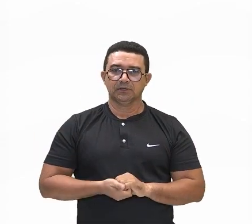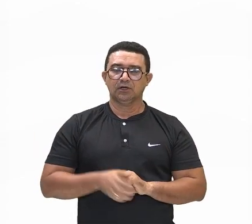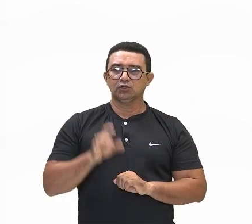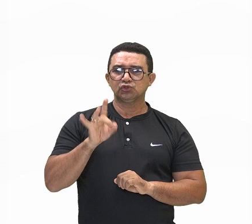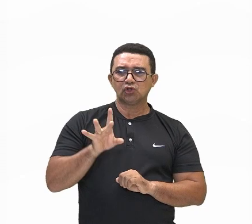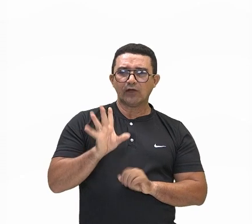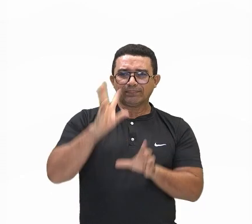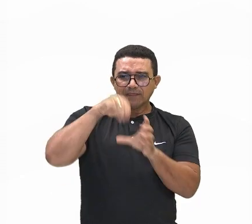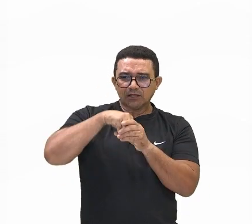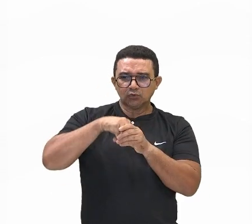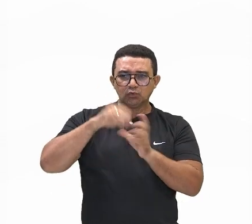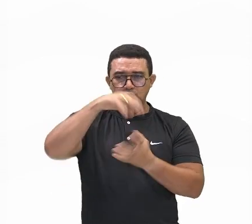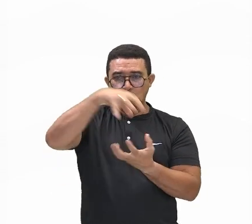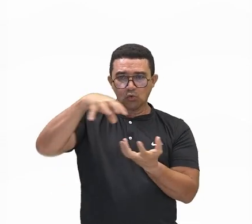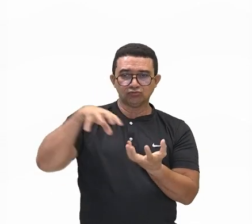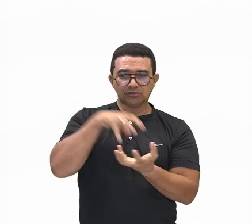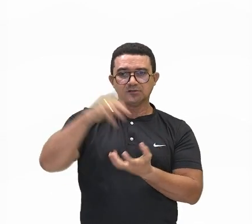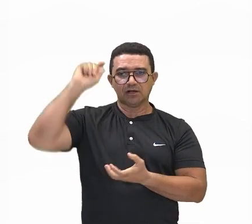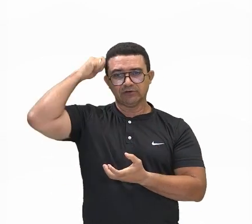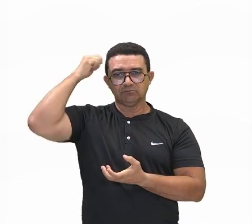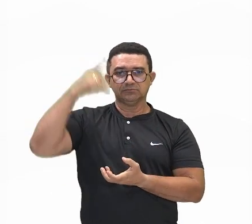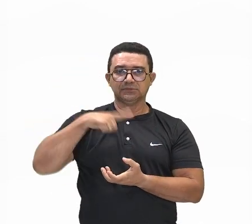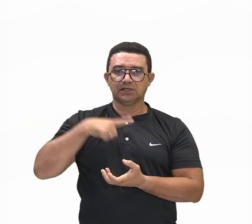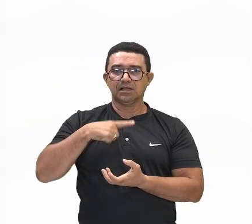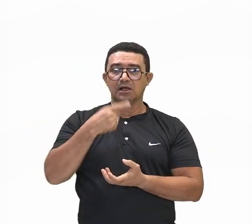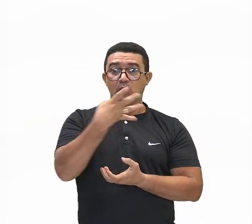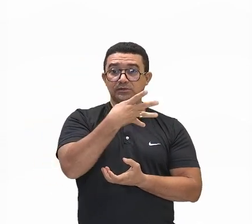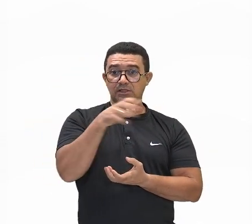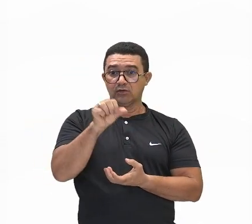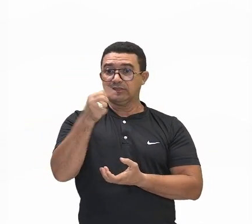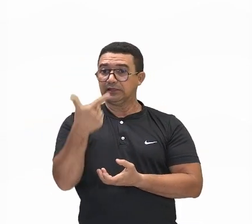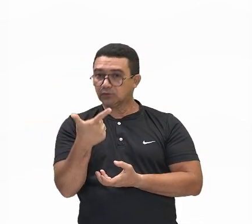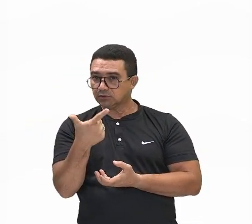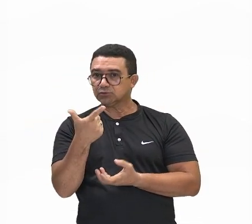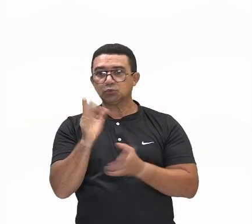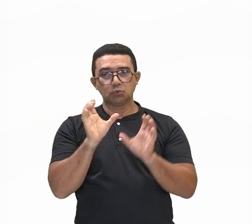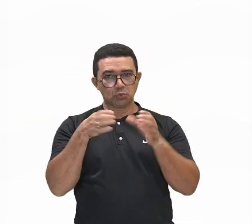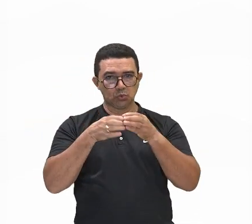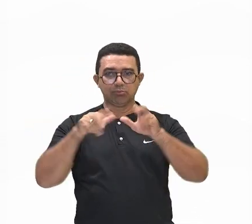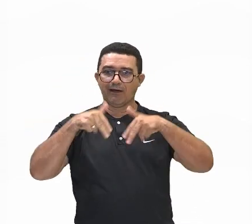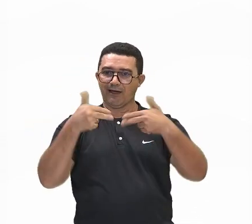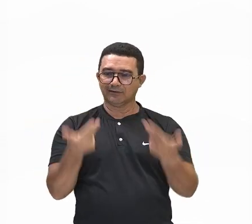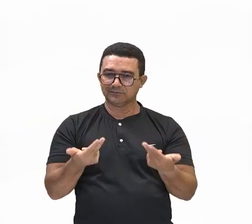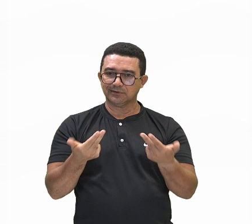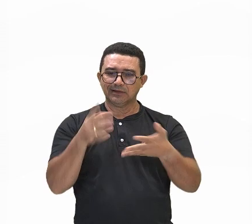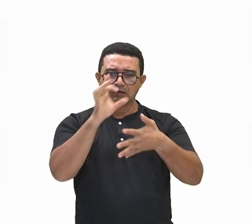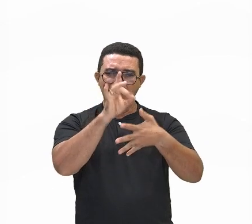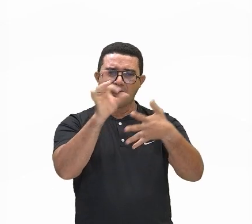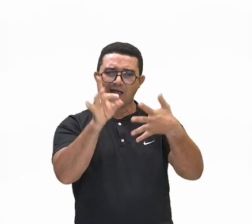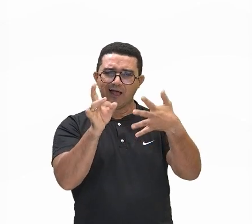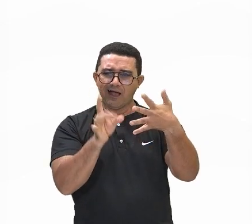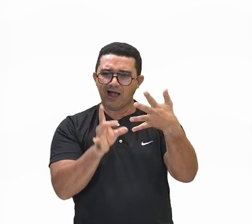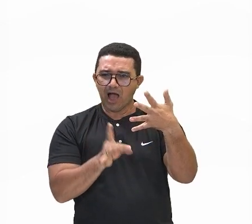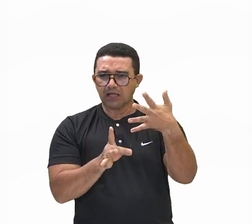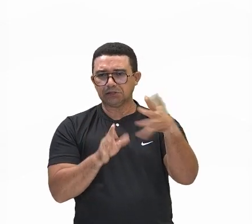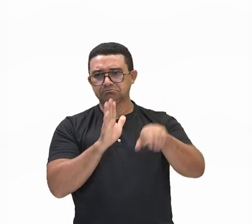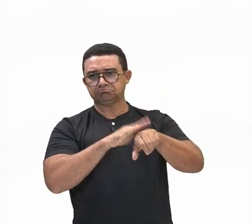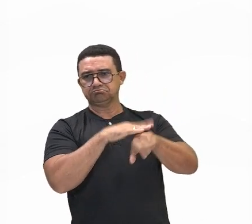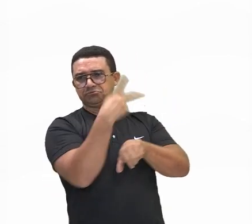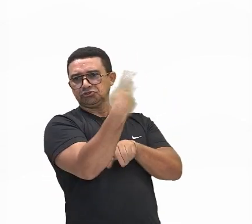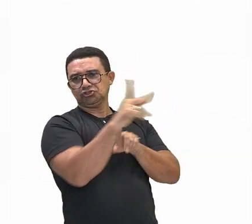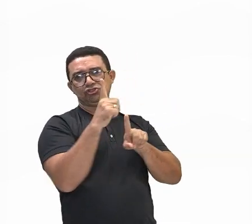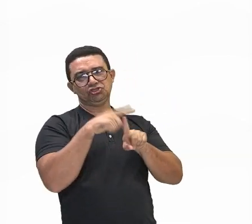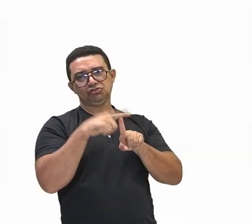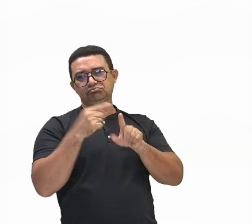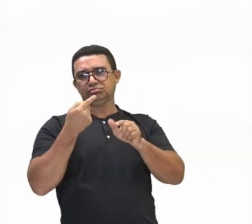África, gente, temos aí aproximadamente 492 grupos étnicos e cada um vai ter o seu modo de vida, as suas próprias